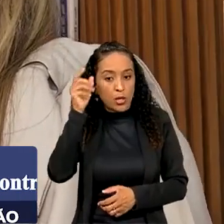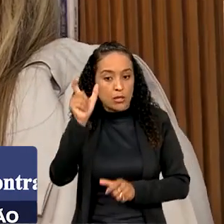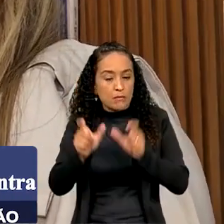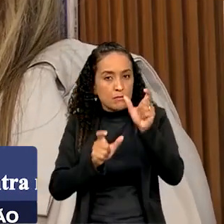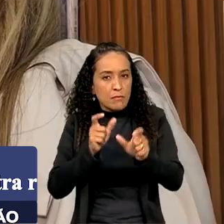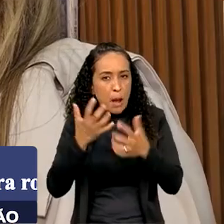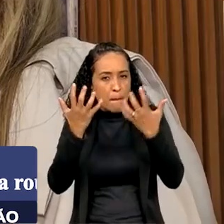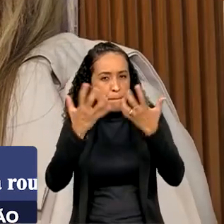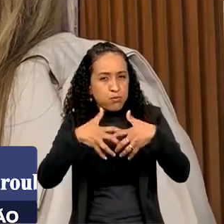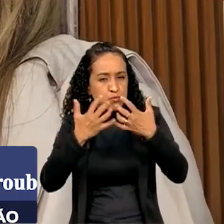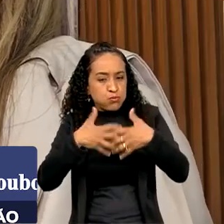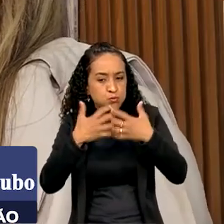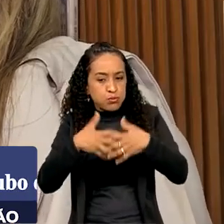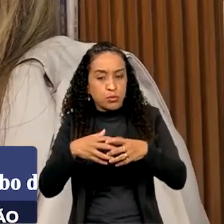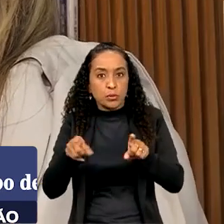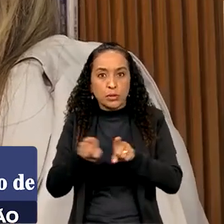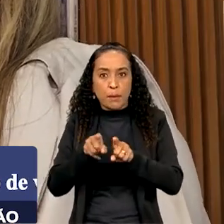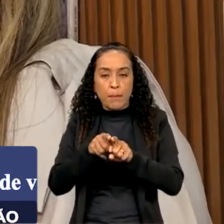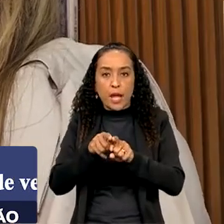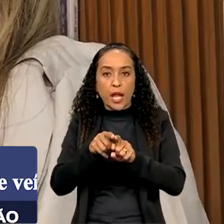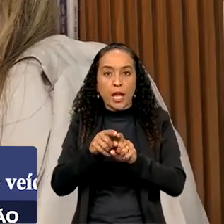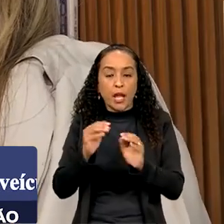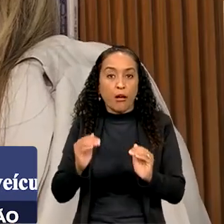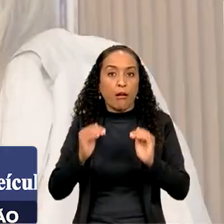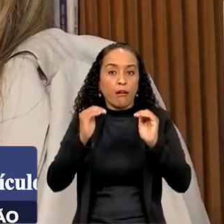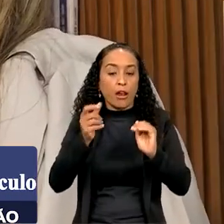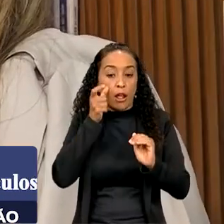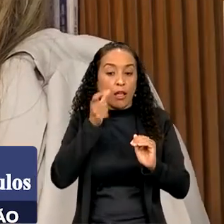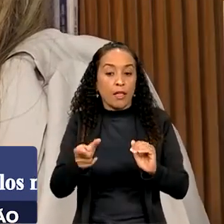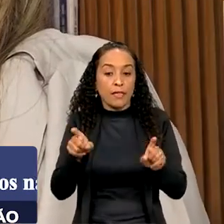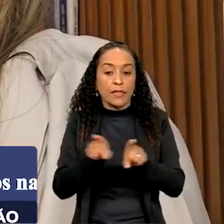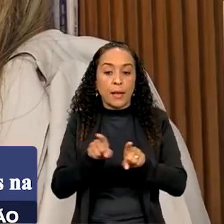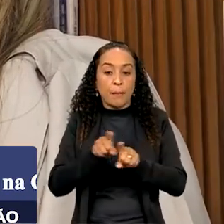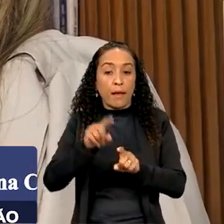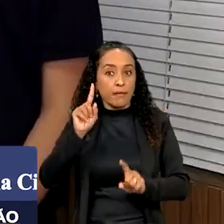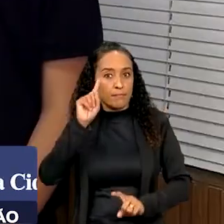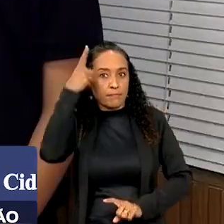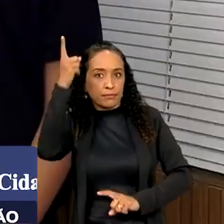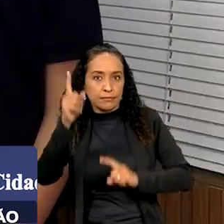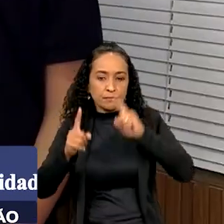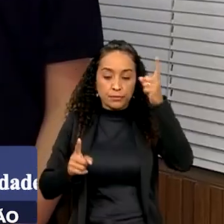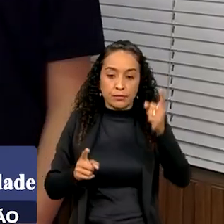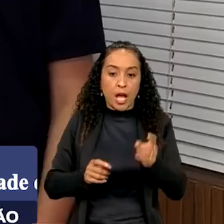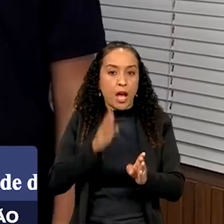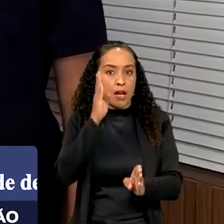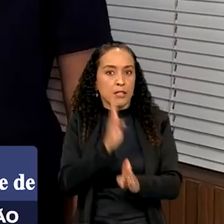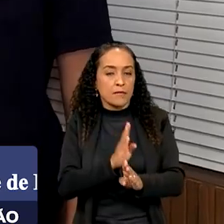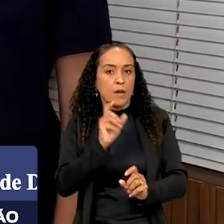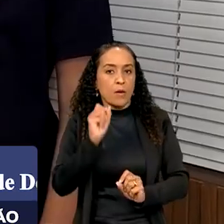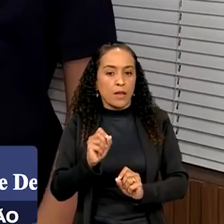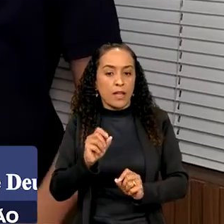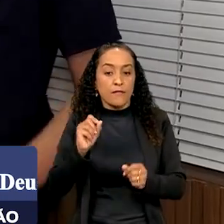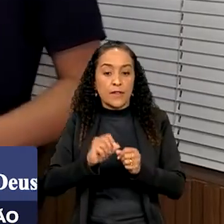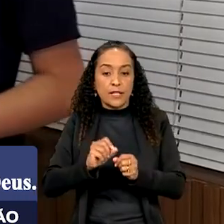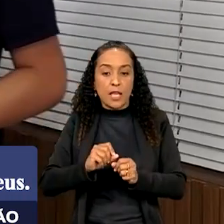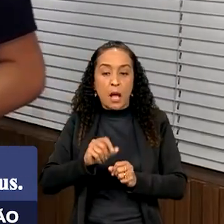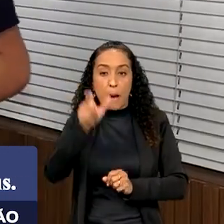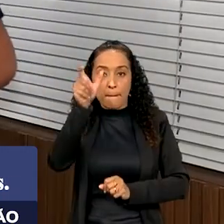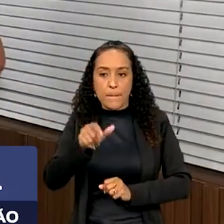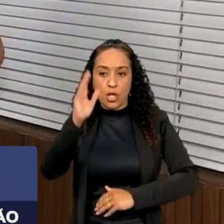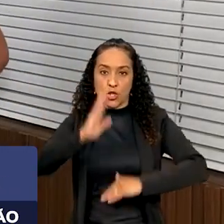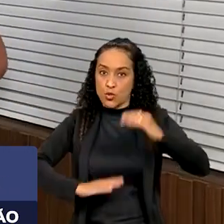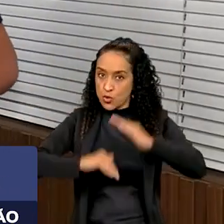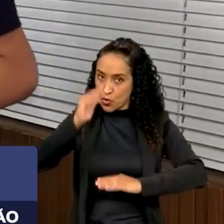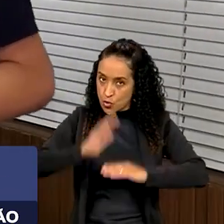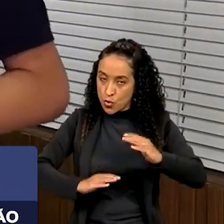de processamento, o nível de interesse e a criatividade. A identificação, ela deve ser feita por um